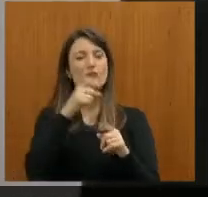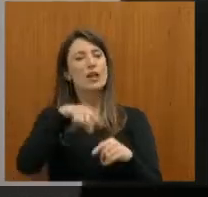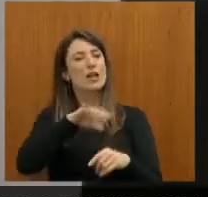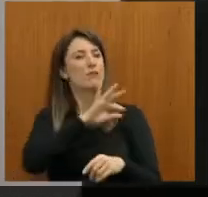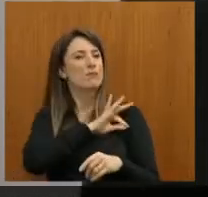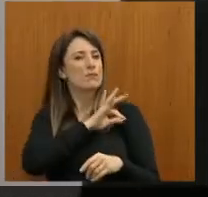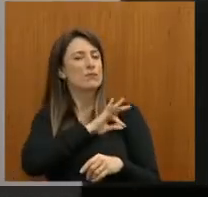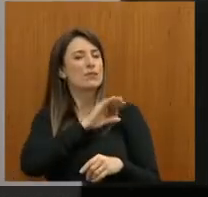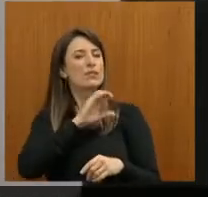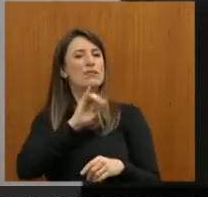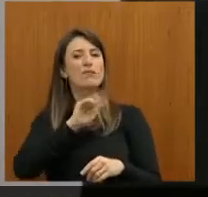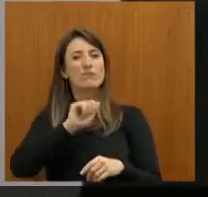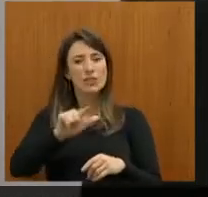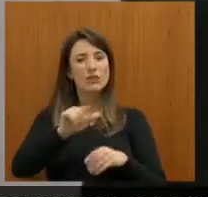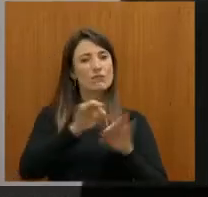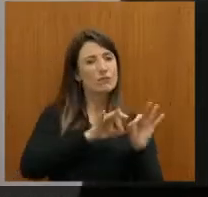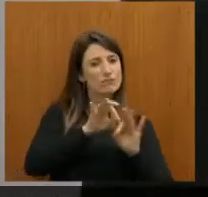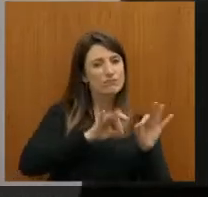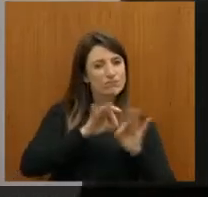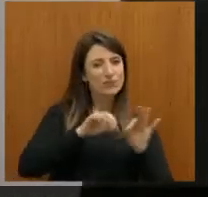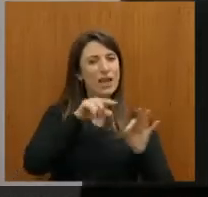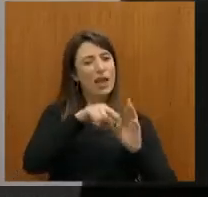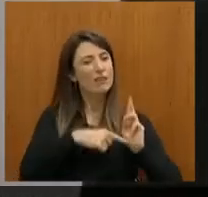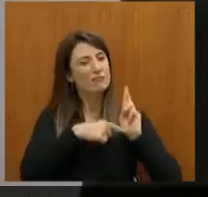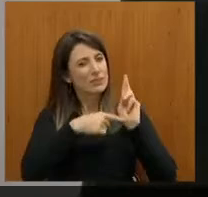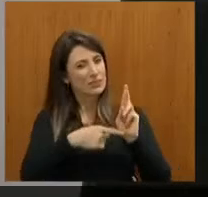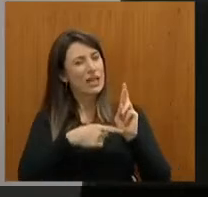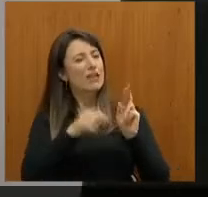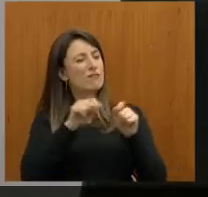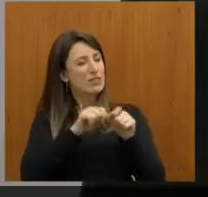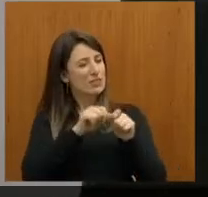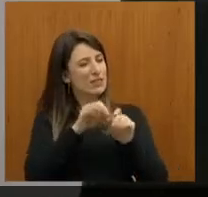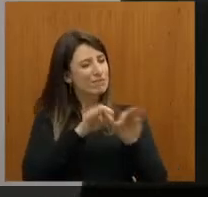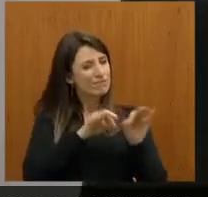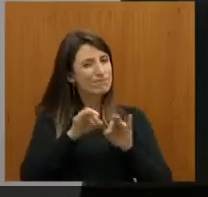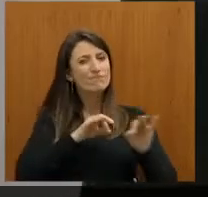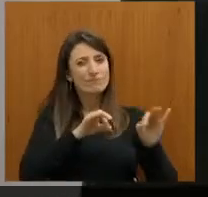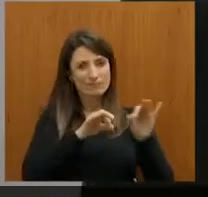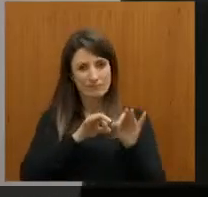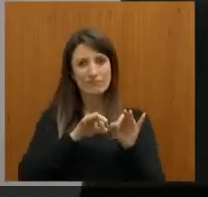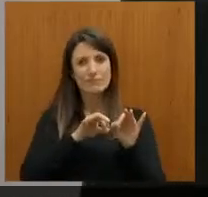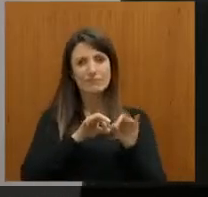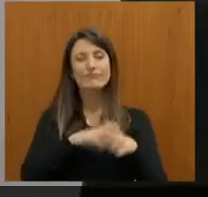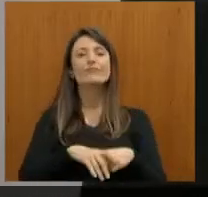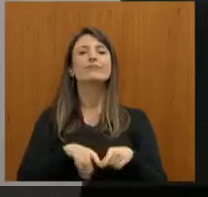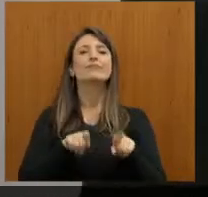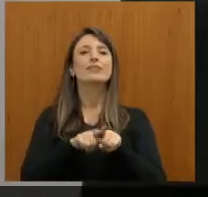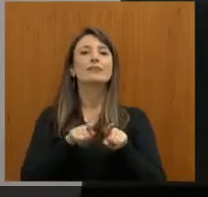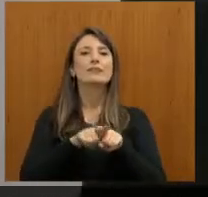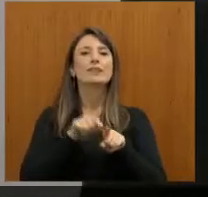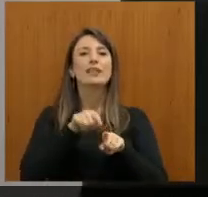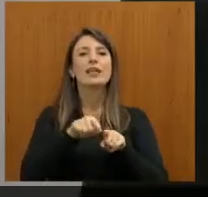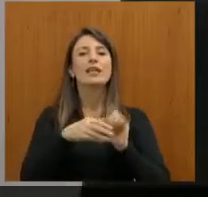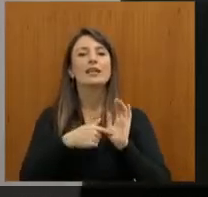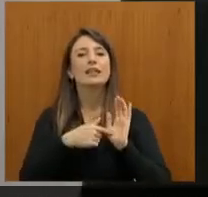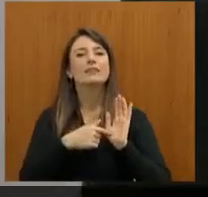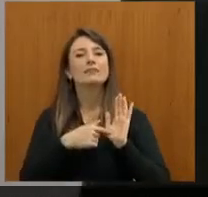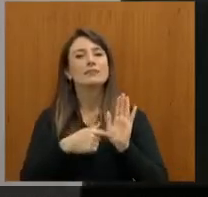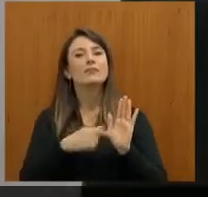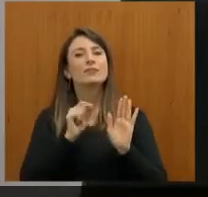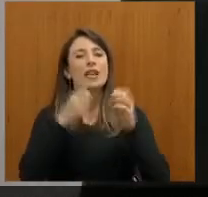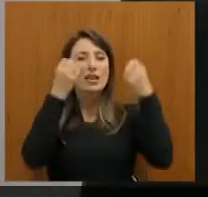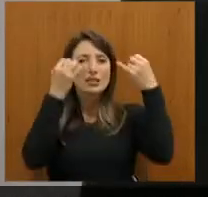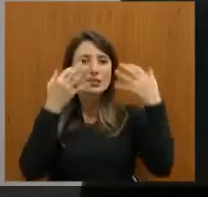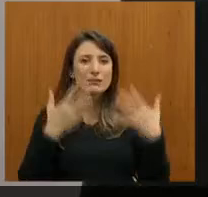do núcleo da Defesa Civil também vem realizando e trouxe aqui uma um